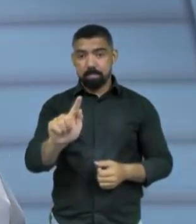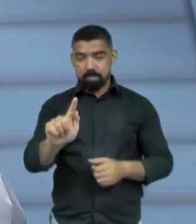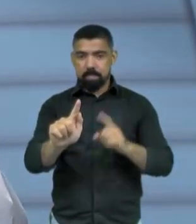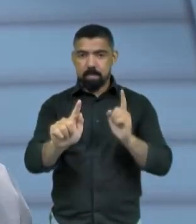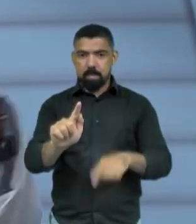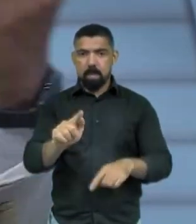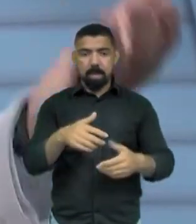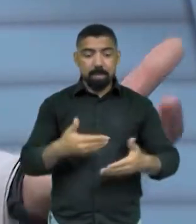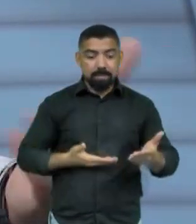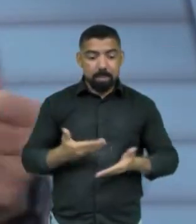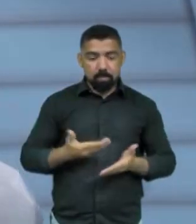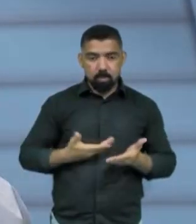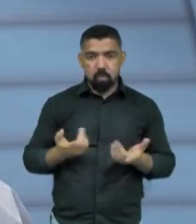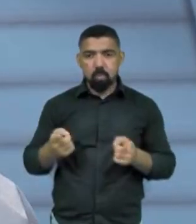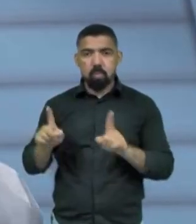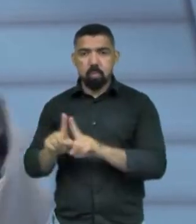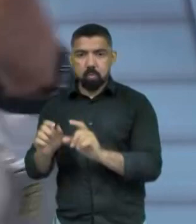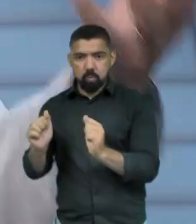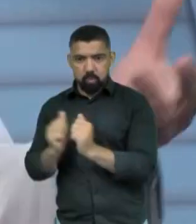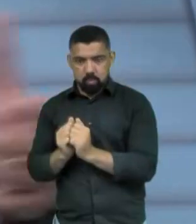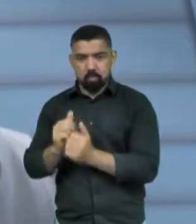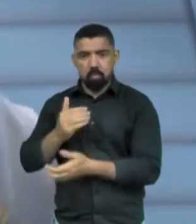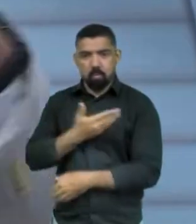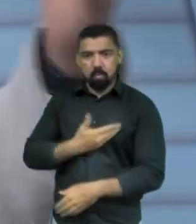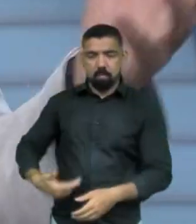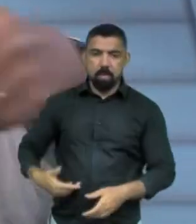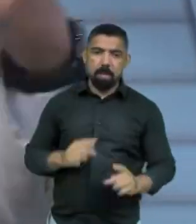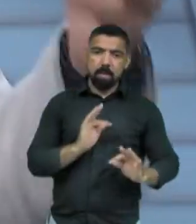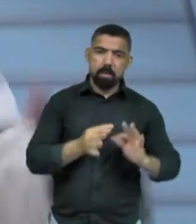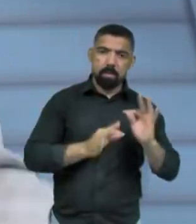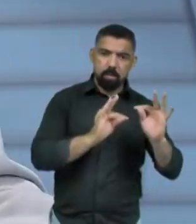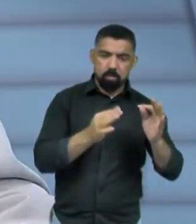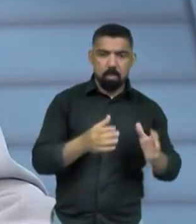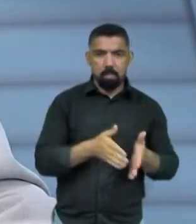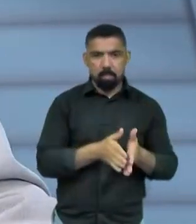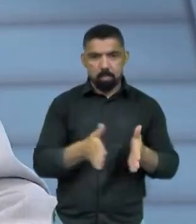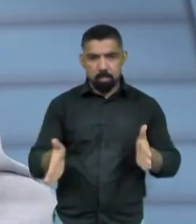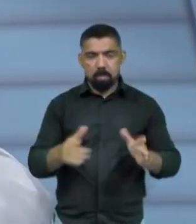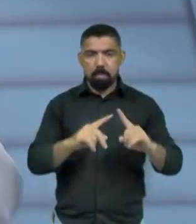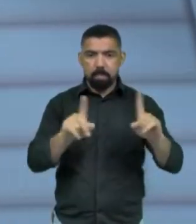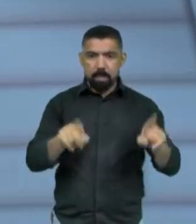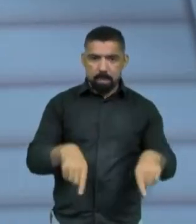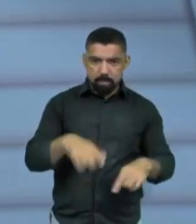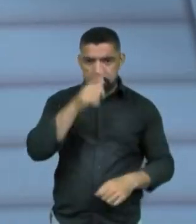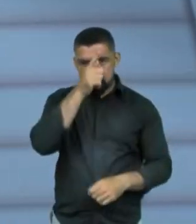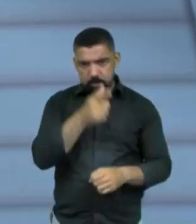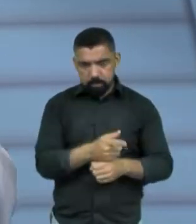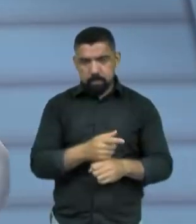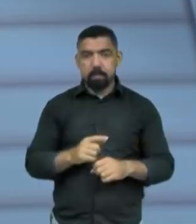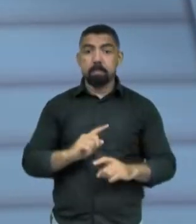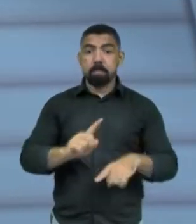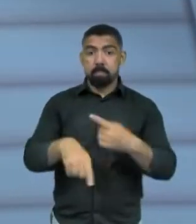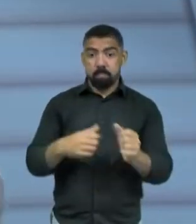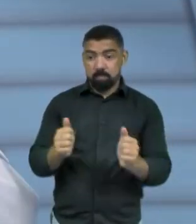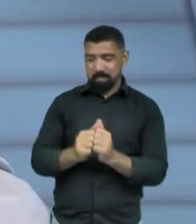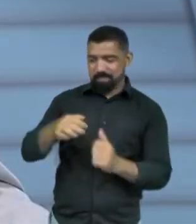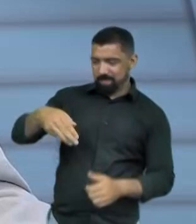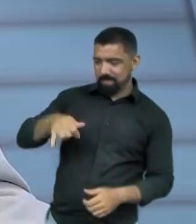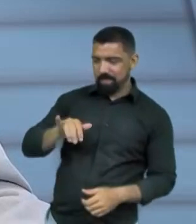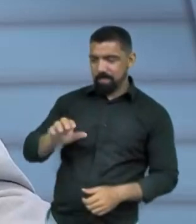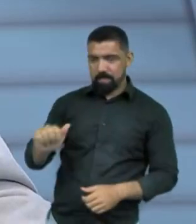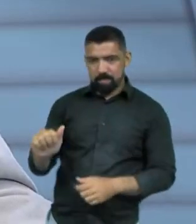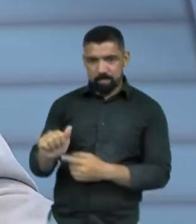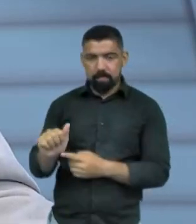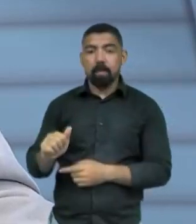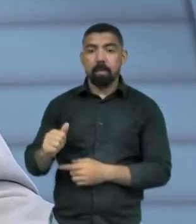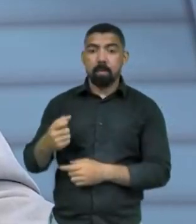do governo, né? Na parte de pessoas, de tecnologia, de processo e de planejamento e gestão. E depois eu vim com o Maia para esses últimos 4 anos no